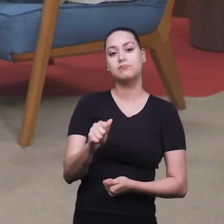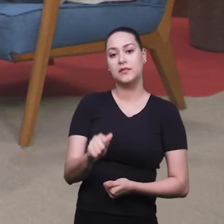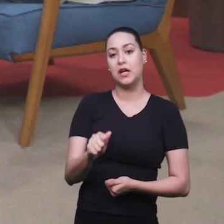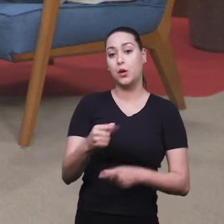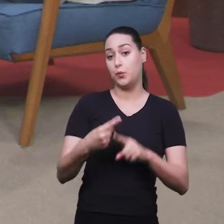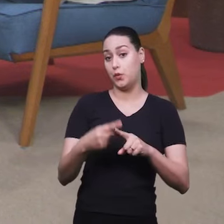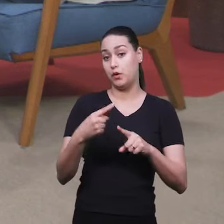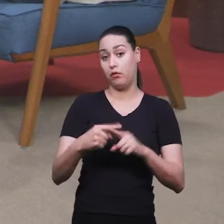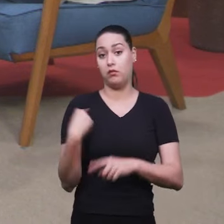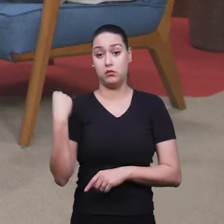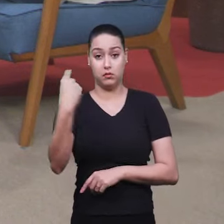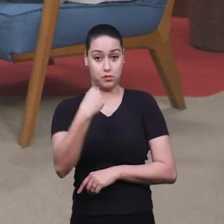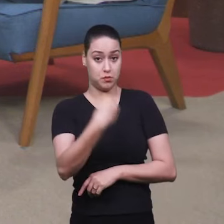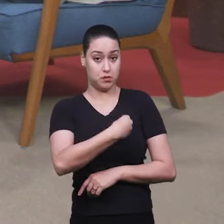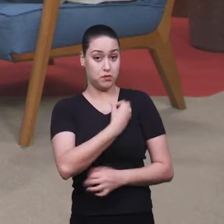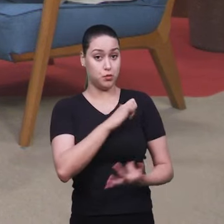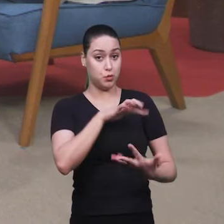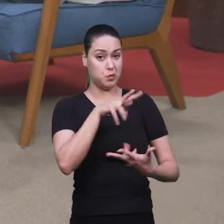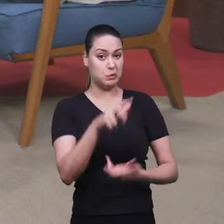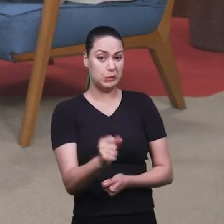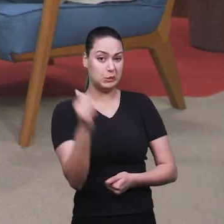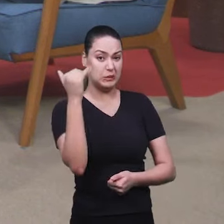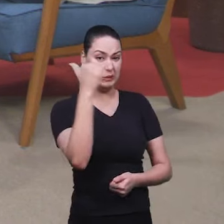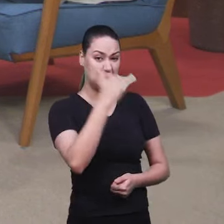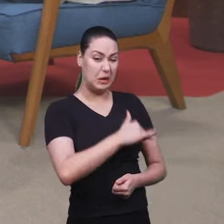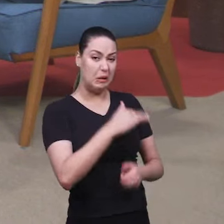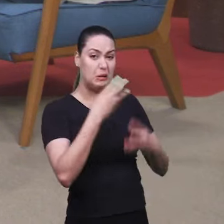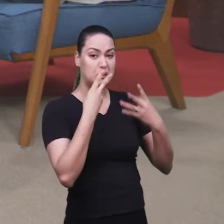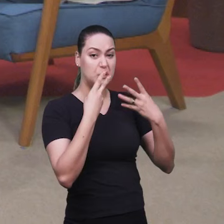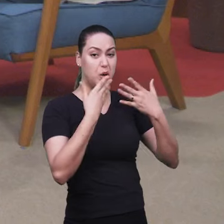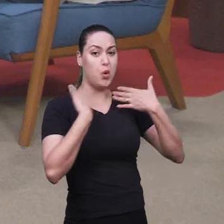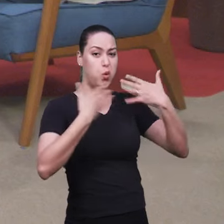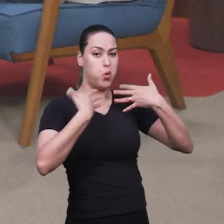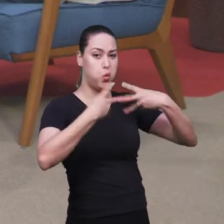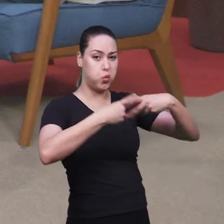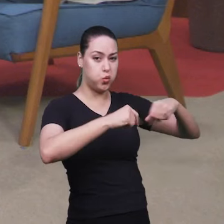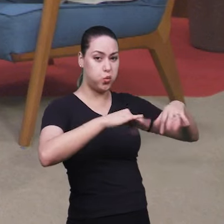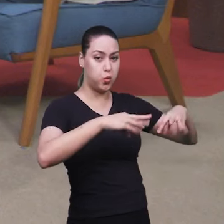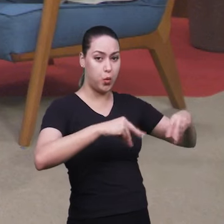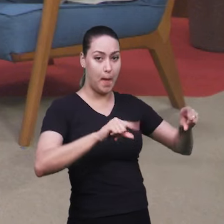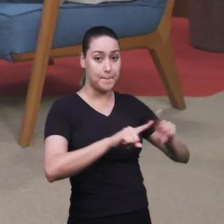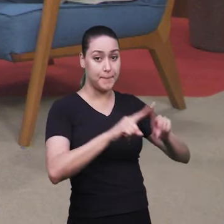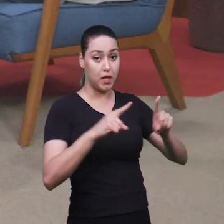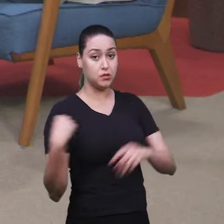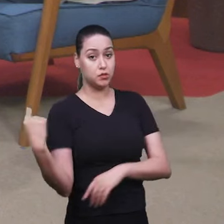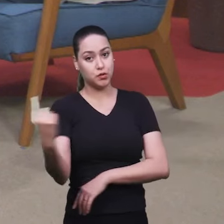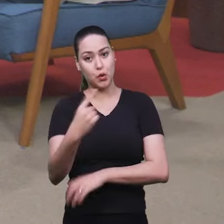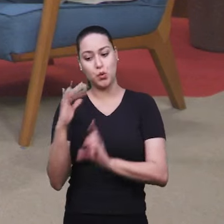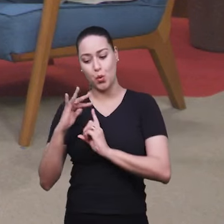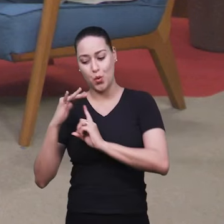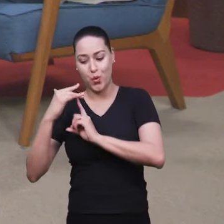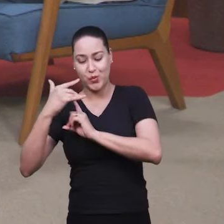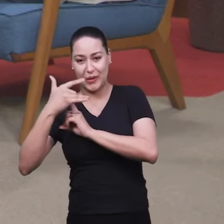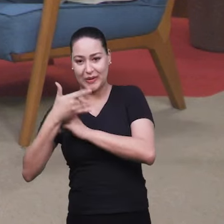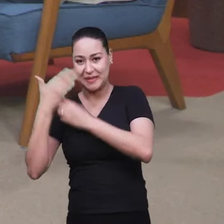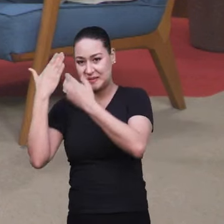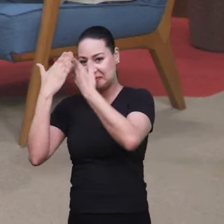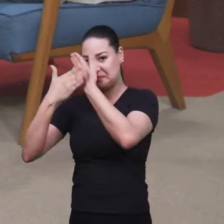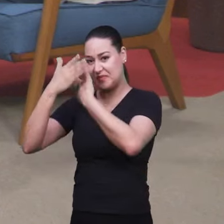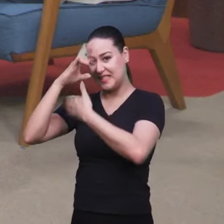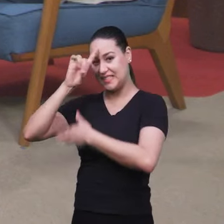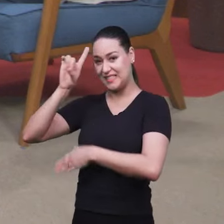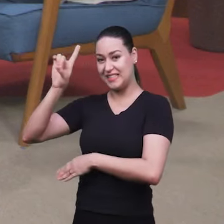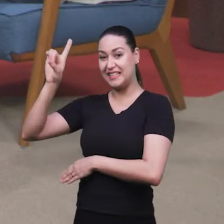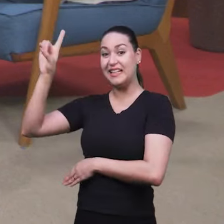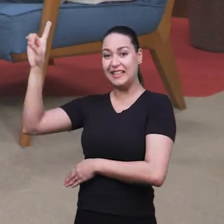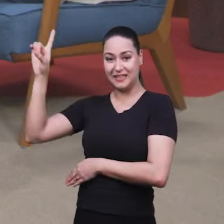que é esta vida na qual estamos. E da mesma forma como a fonte selada, estamos escondidos no esconderijo do